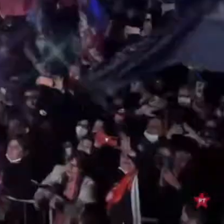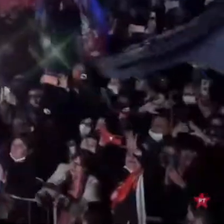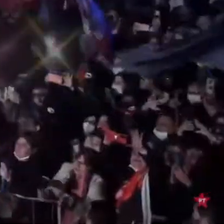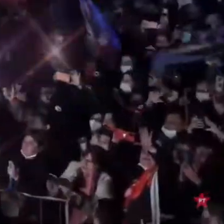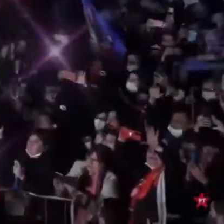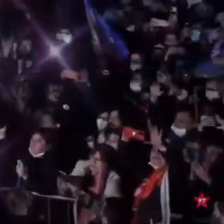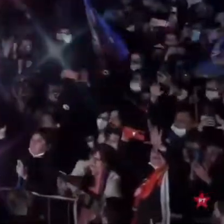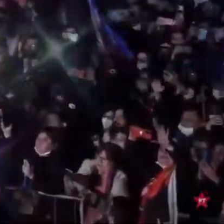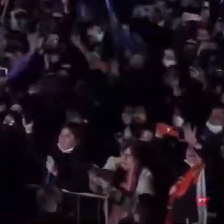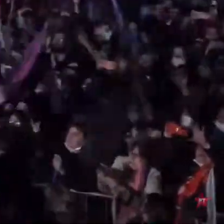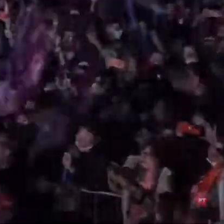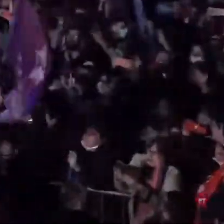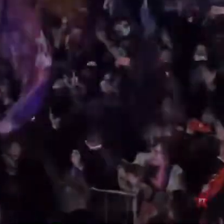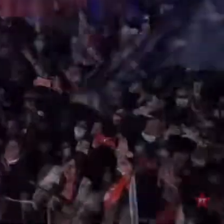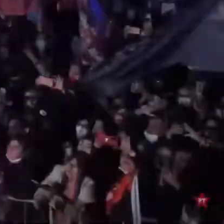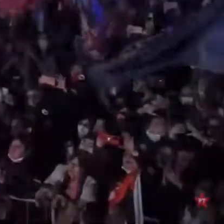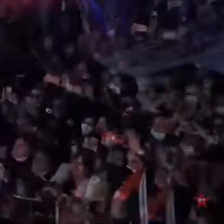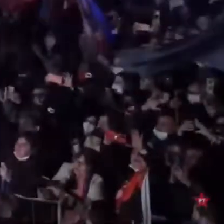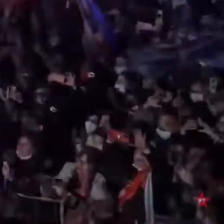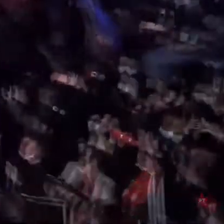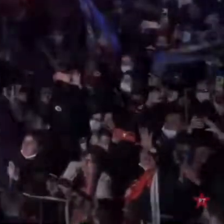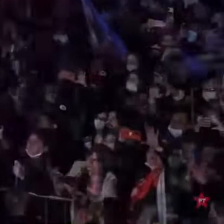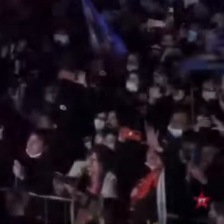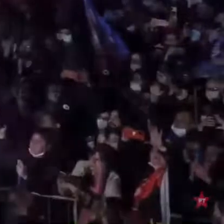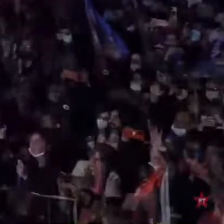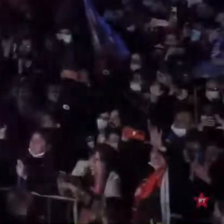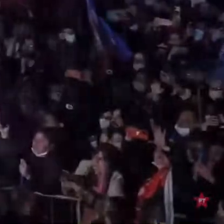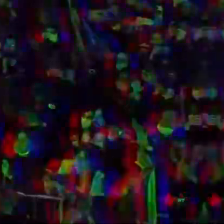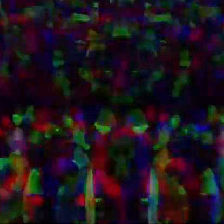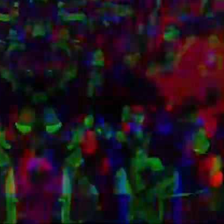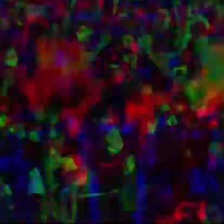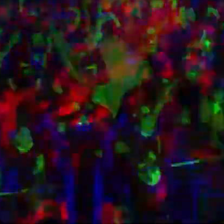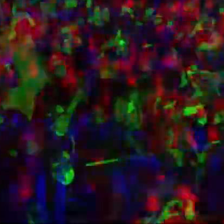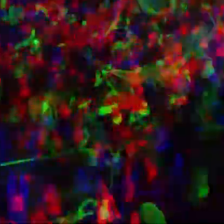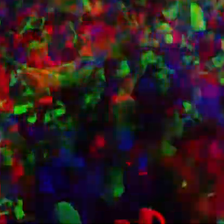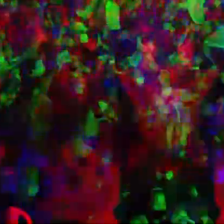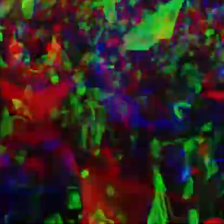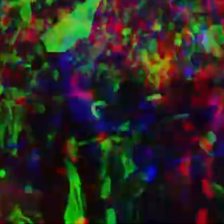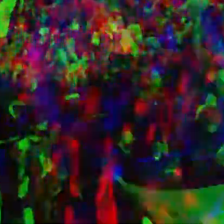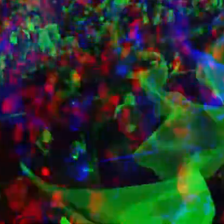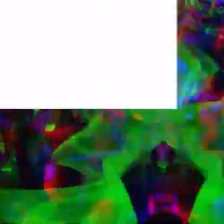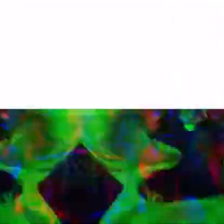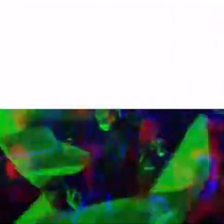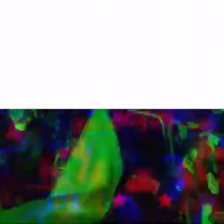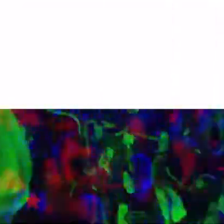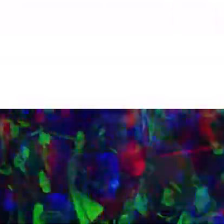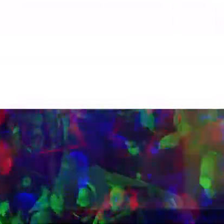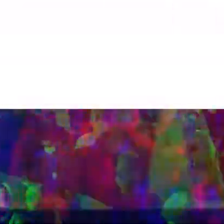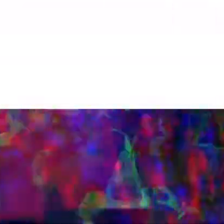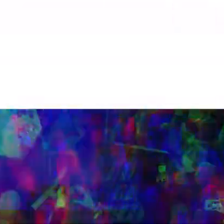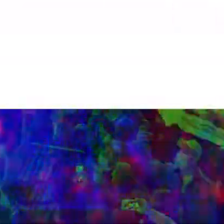chama que o povo quer. Chama, chama que o homem dá jeito. É o Brasil feliz